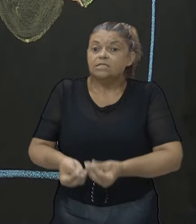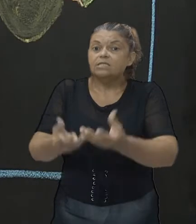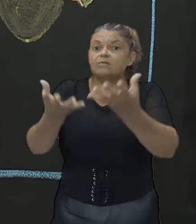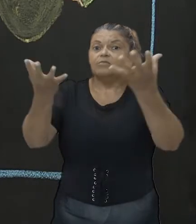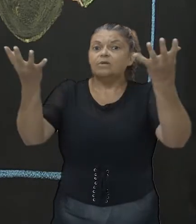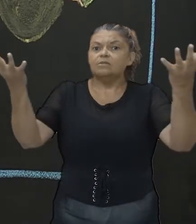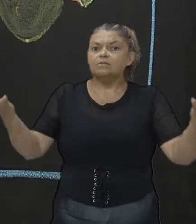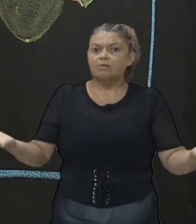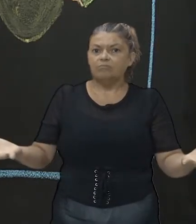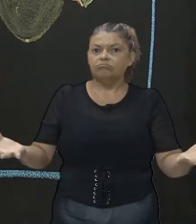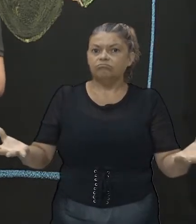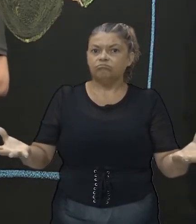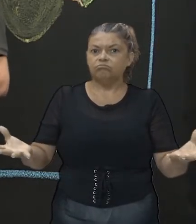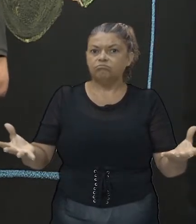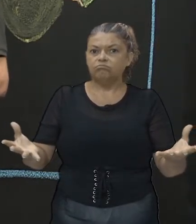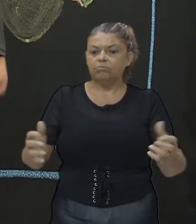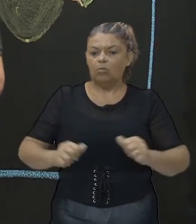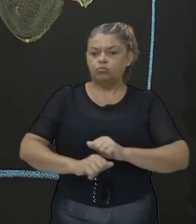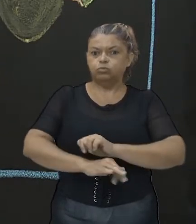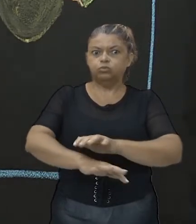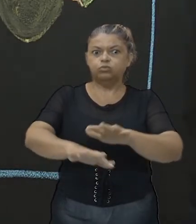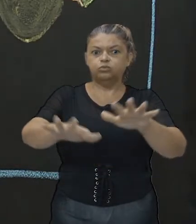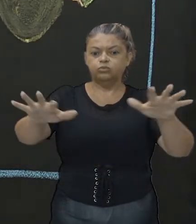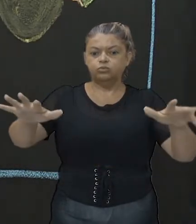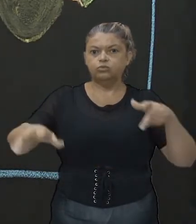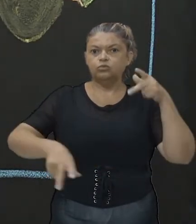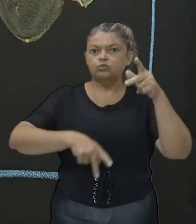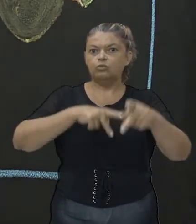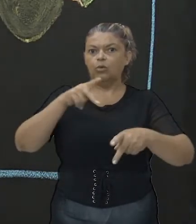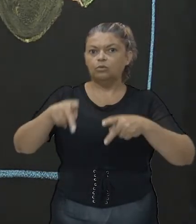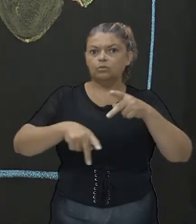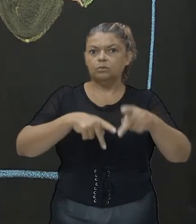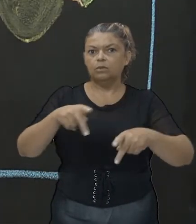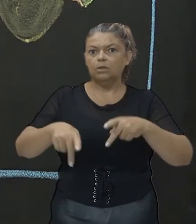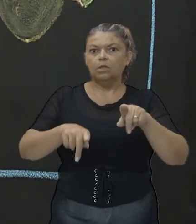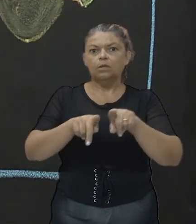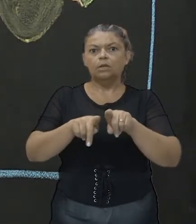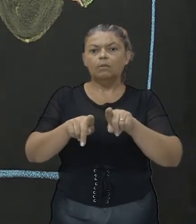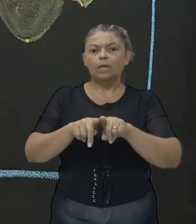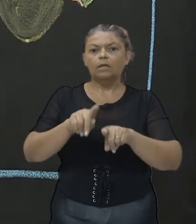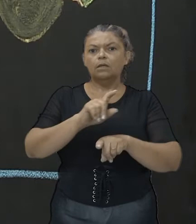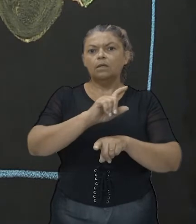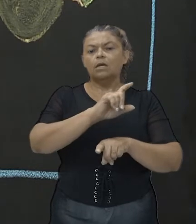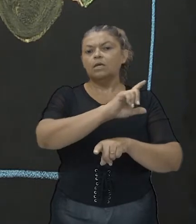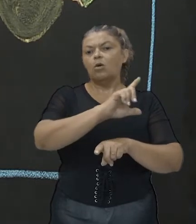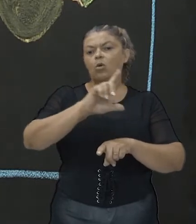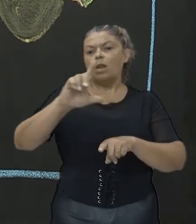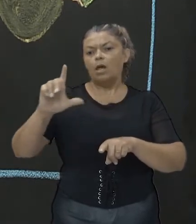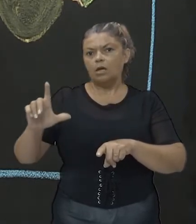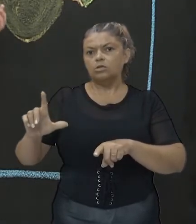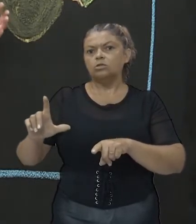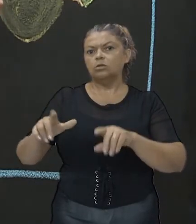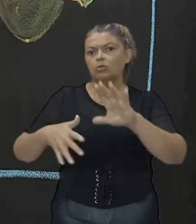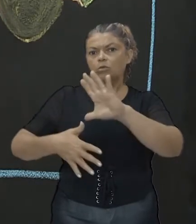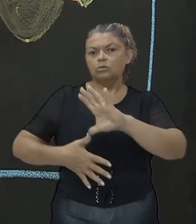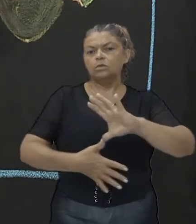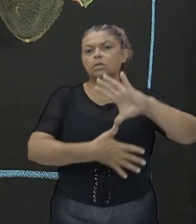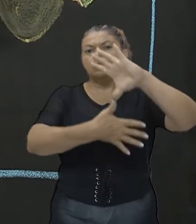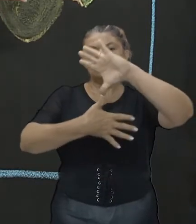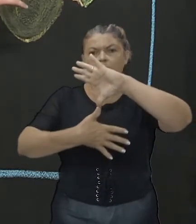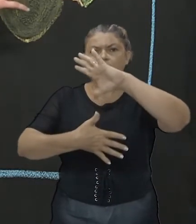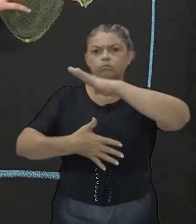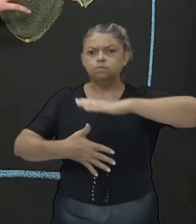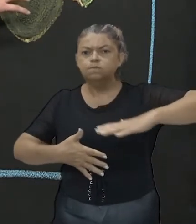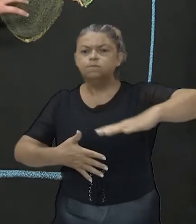da população e ela vai estar concentrada na porção sul e no extremo leste do continente. Toda a população asiática vai estar concentrada